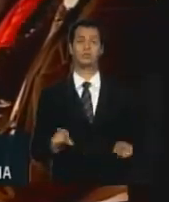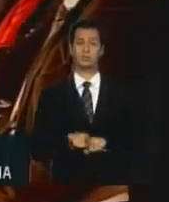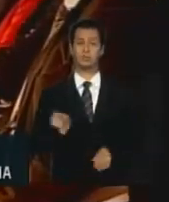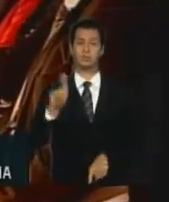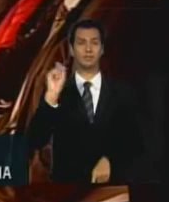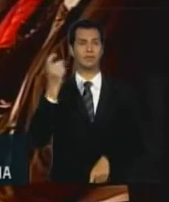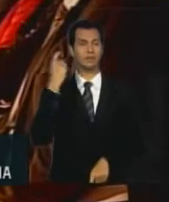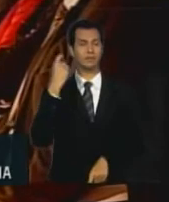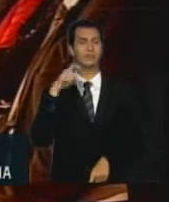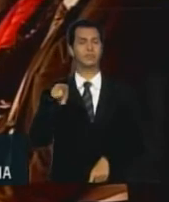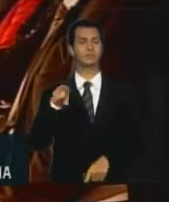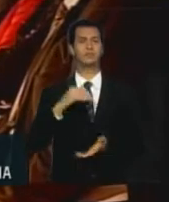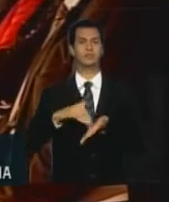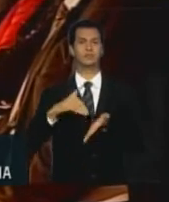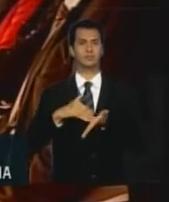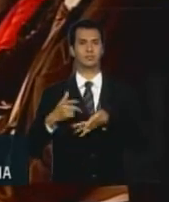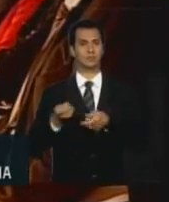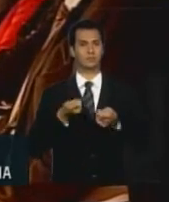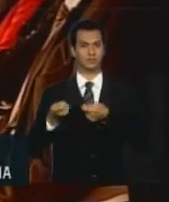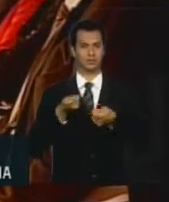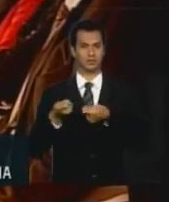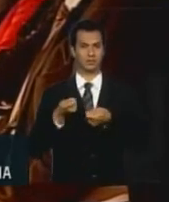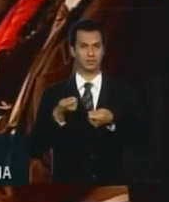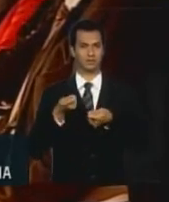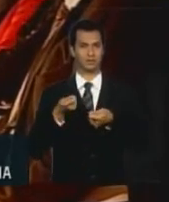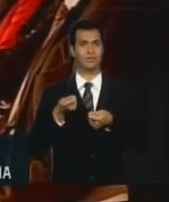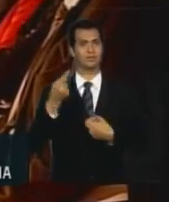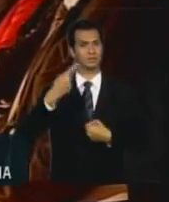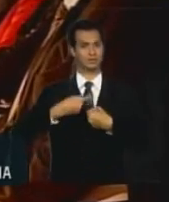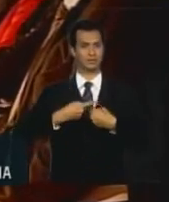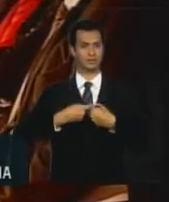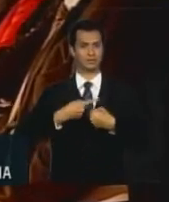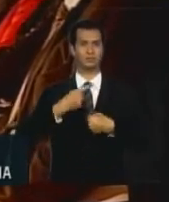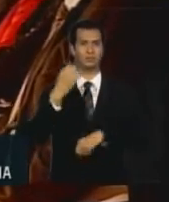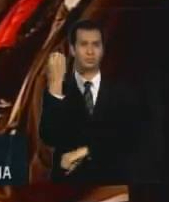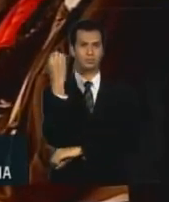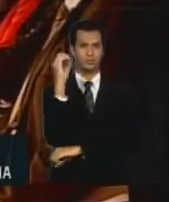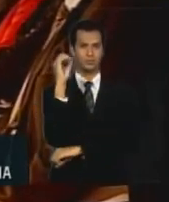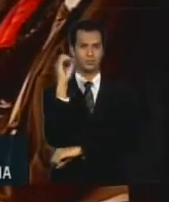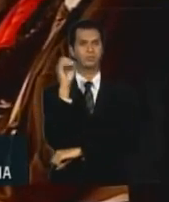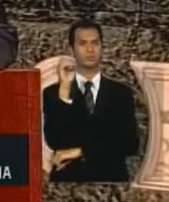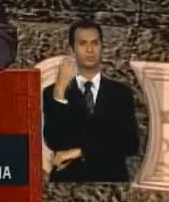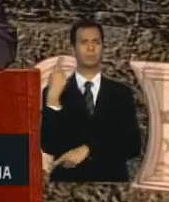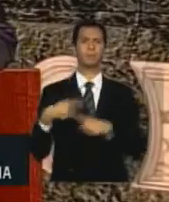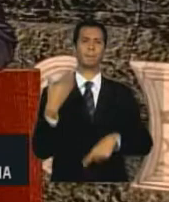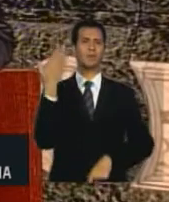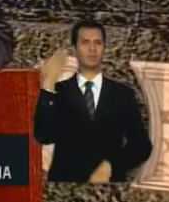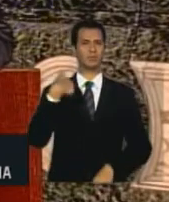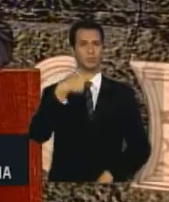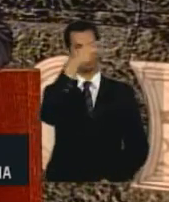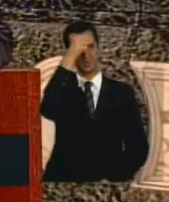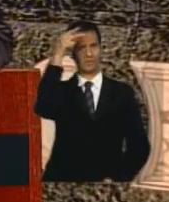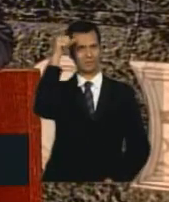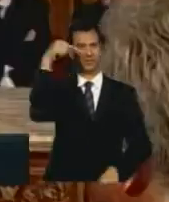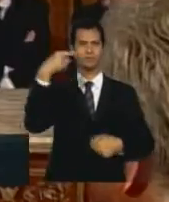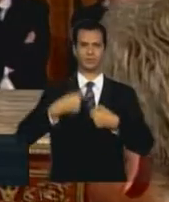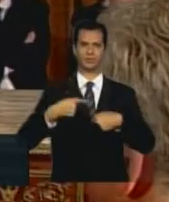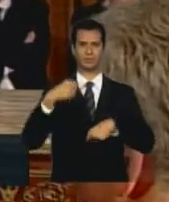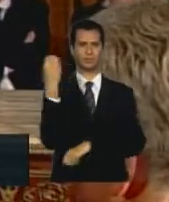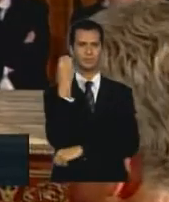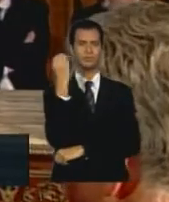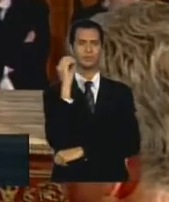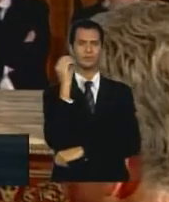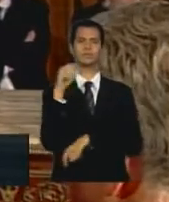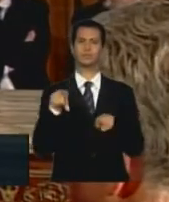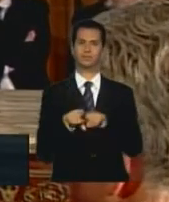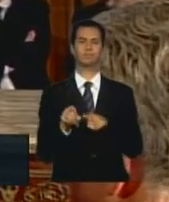Municipal quando eu exerci a função de prefeito de Porto Alegre. Minha saudação muito carinhosa